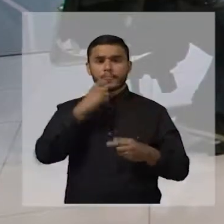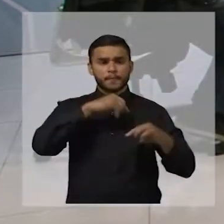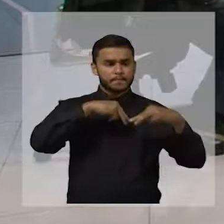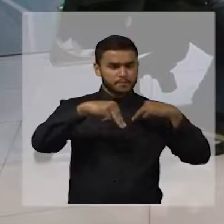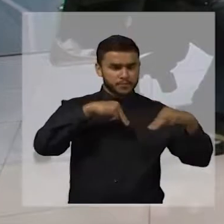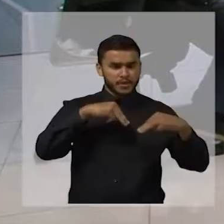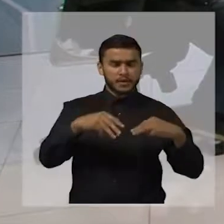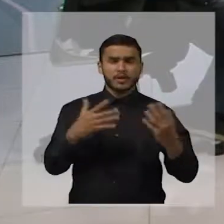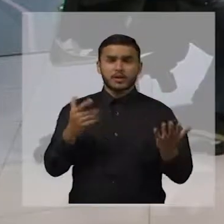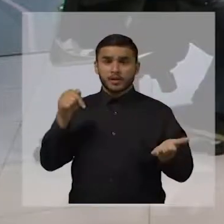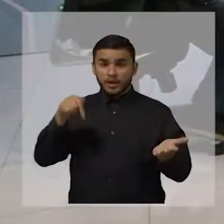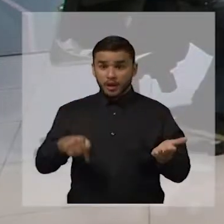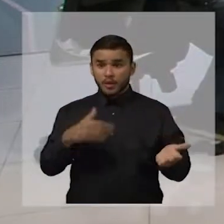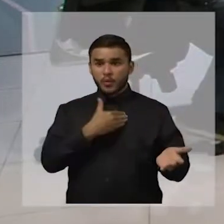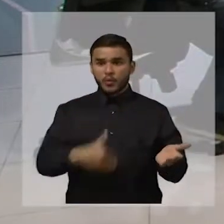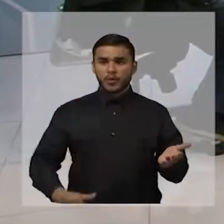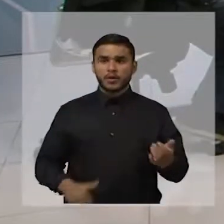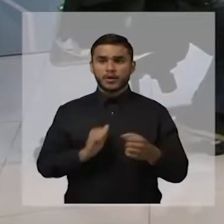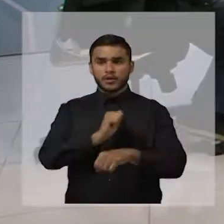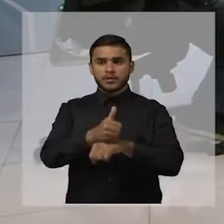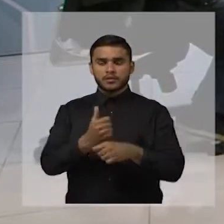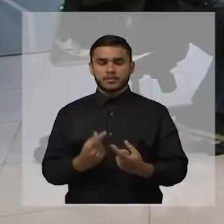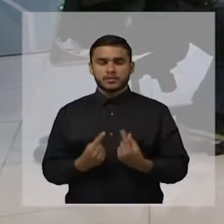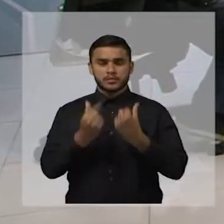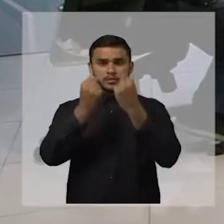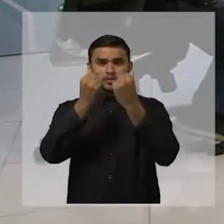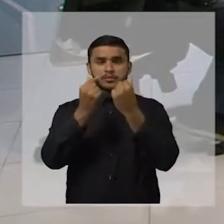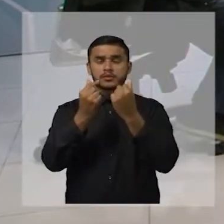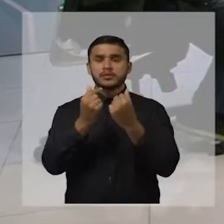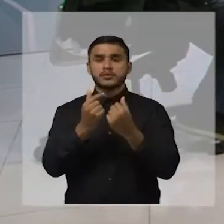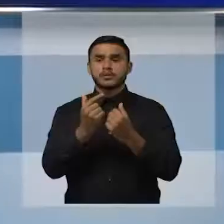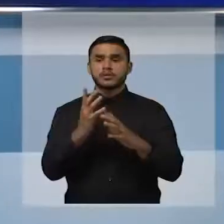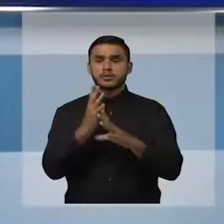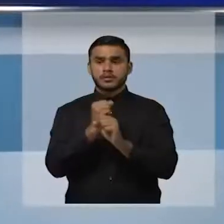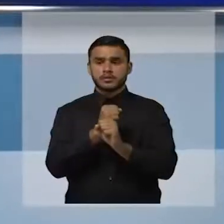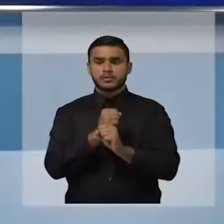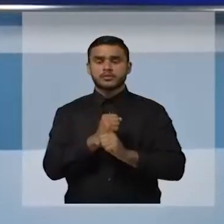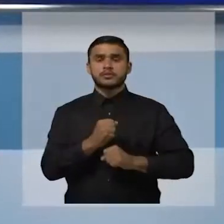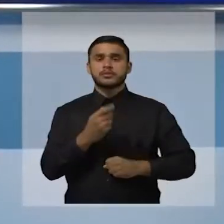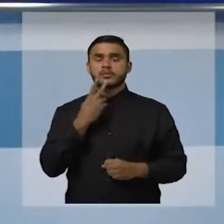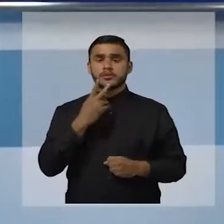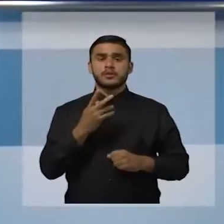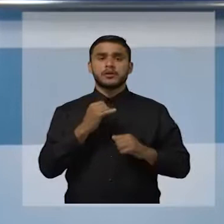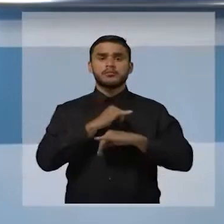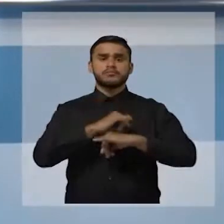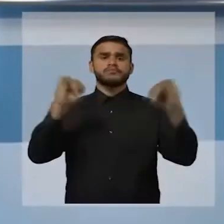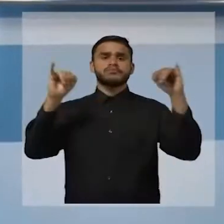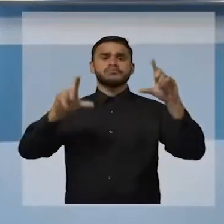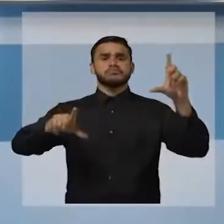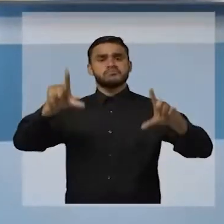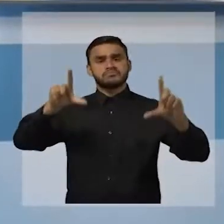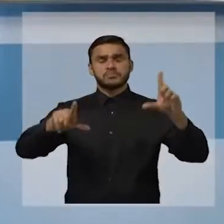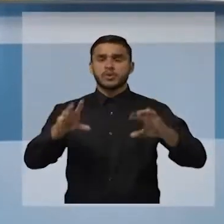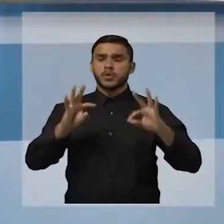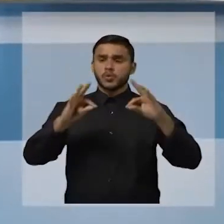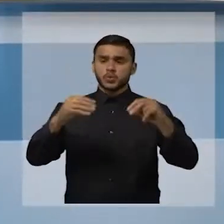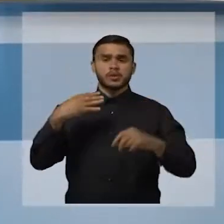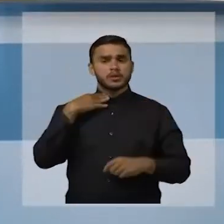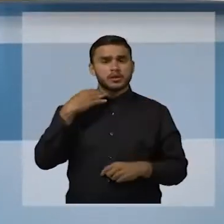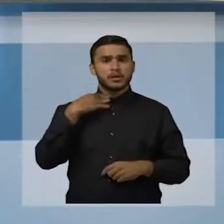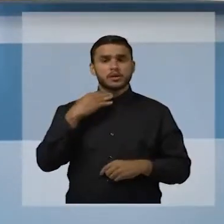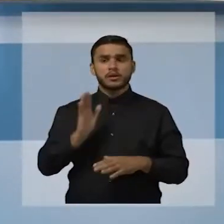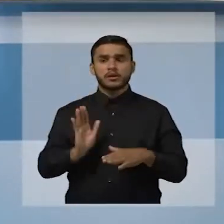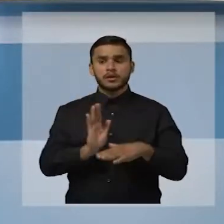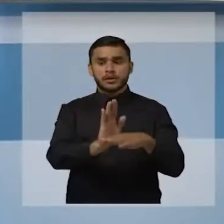que o atual governo, pelos seus membros, tem feito é de que este governo, é de que a economia disse Mas isso, não é a prática. disse